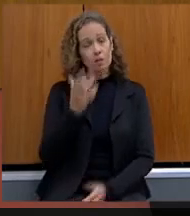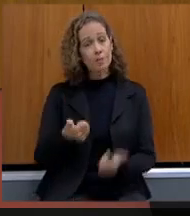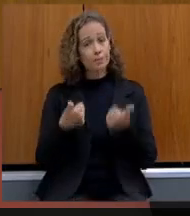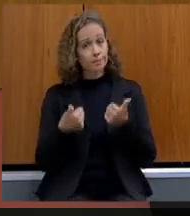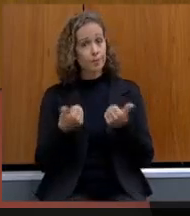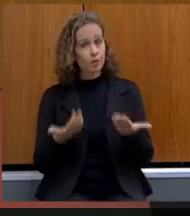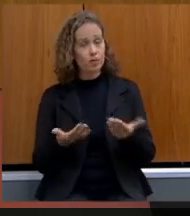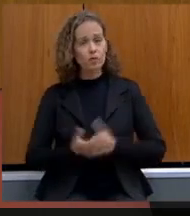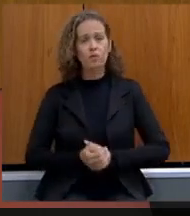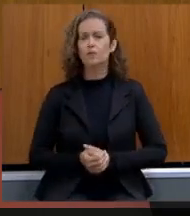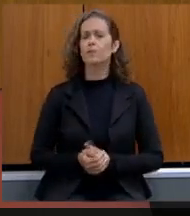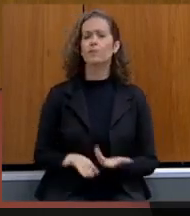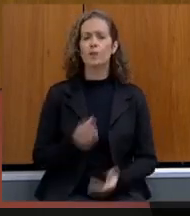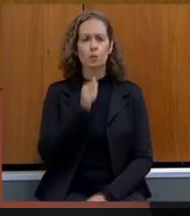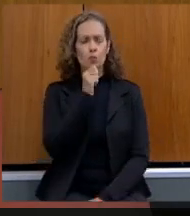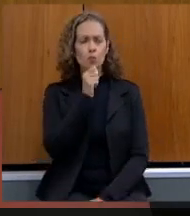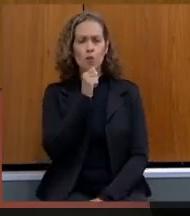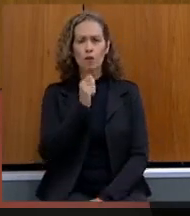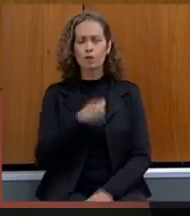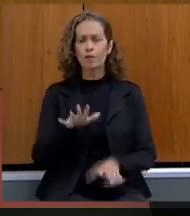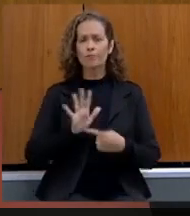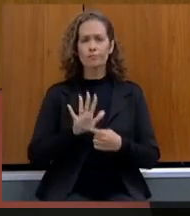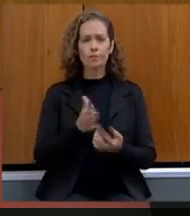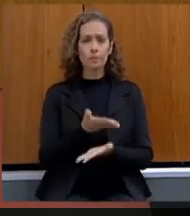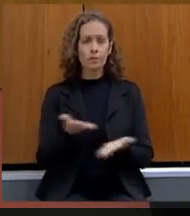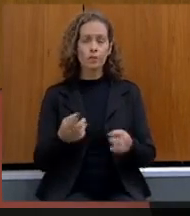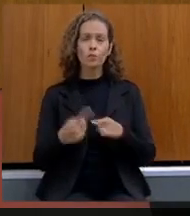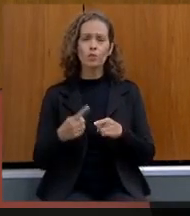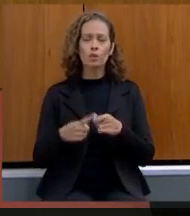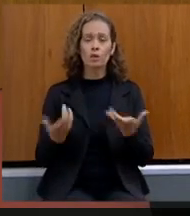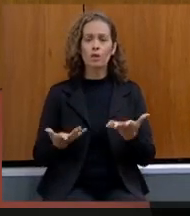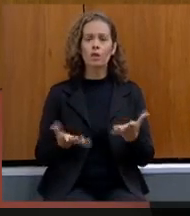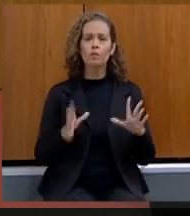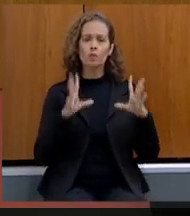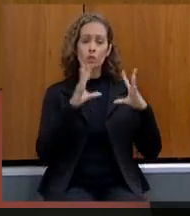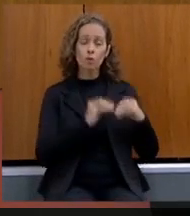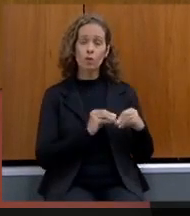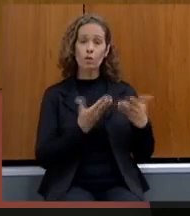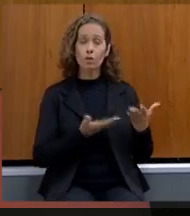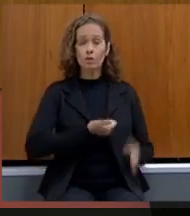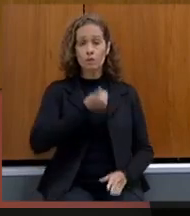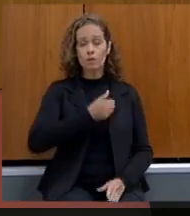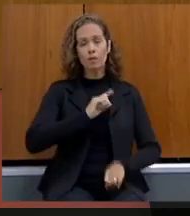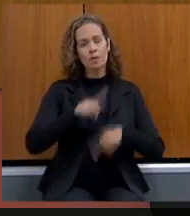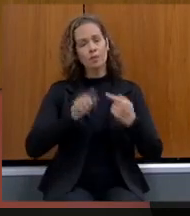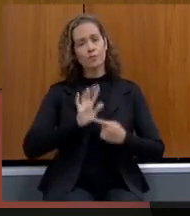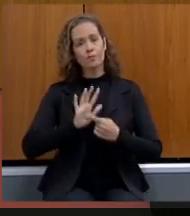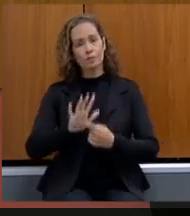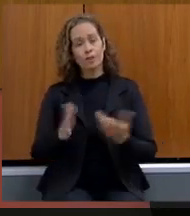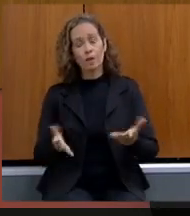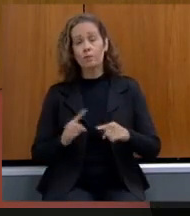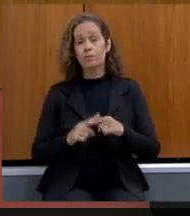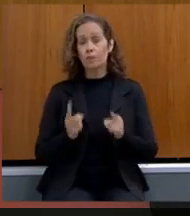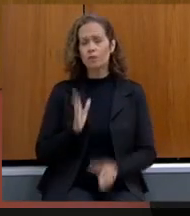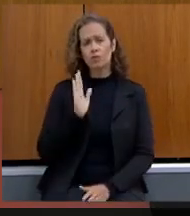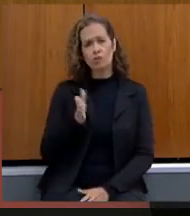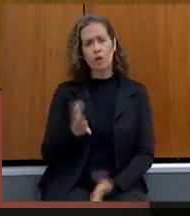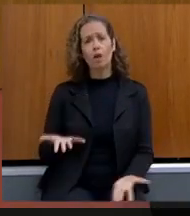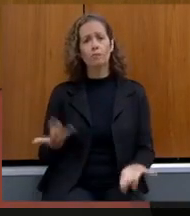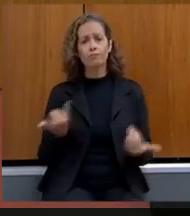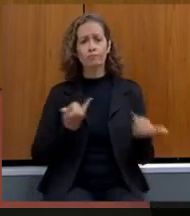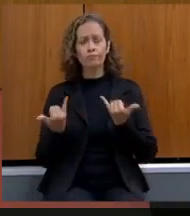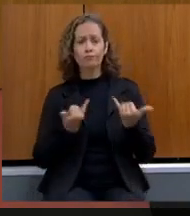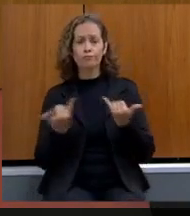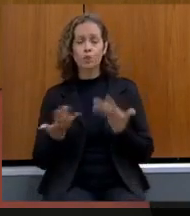positivo eu ainda não trouxe para a audiência porque a gente quer finalizar esse levantamento mas temos aí a confirmação de que assim como nos outros